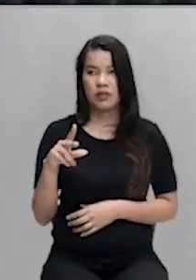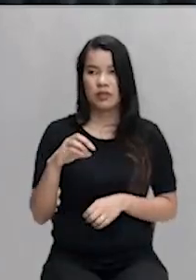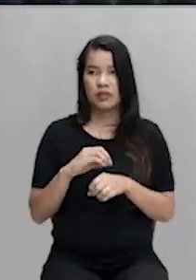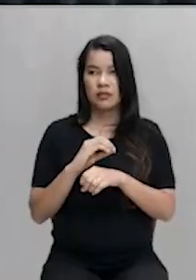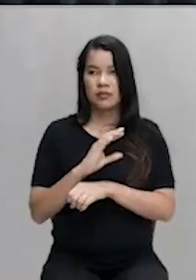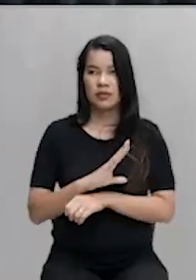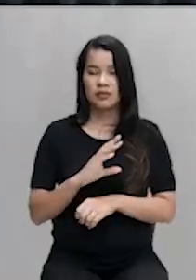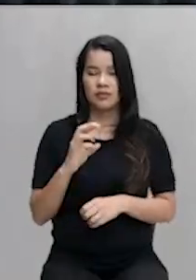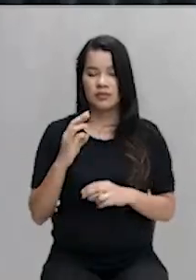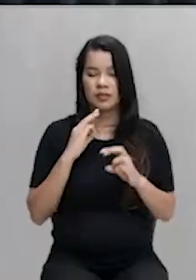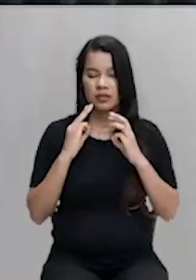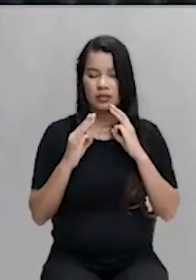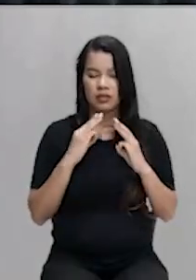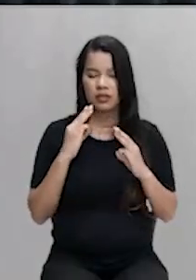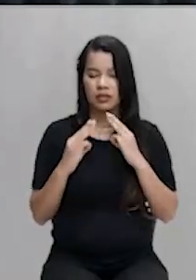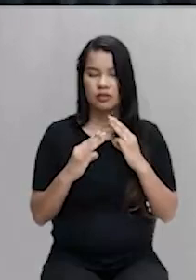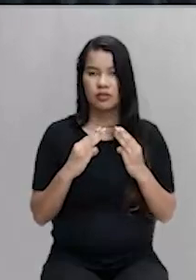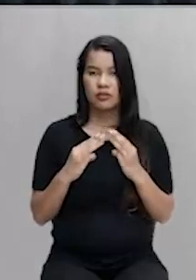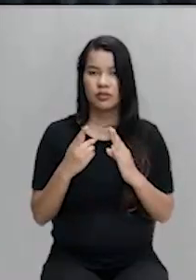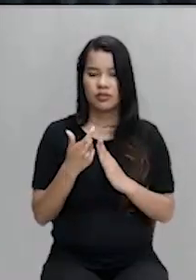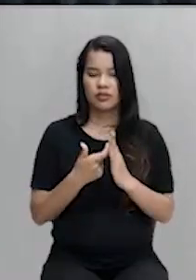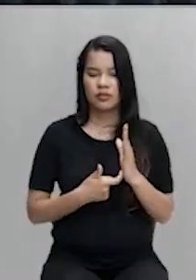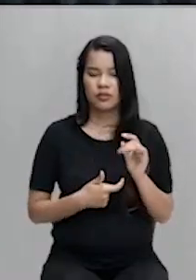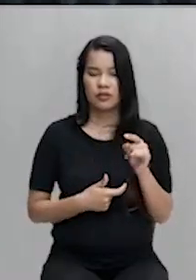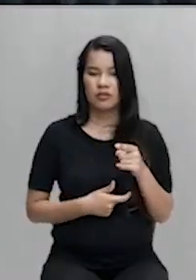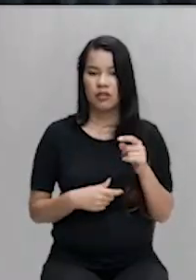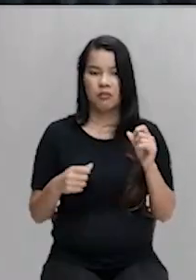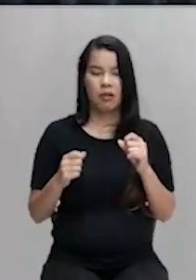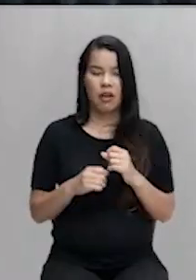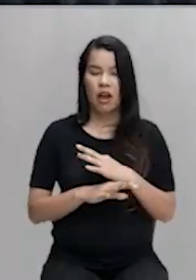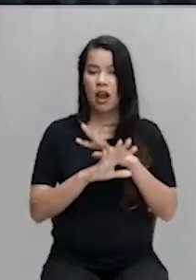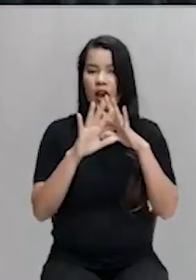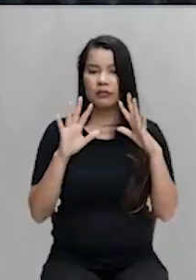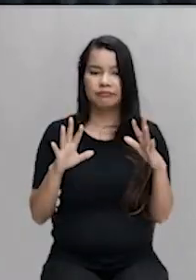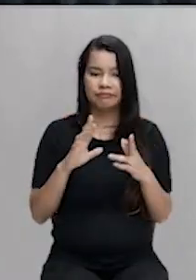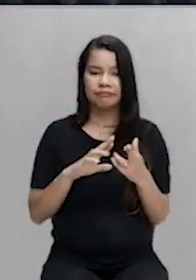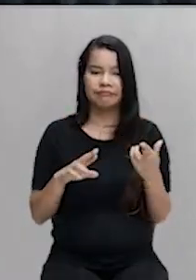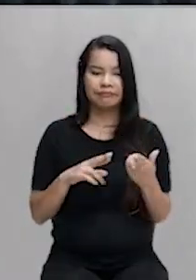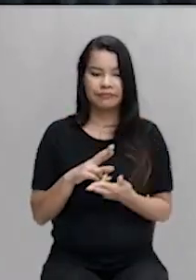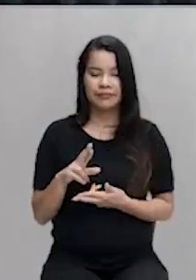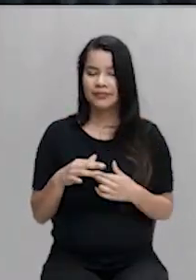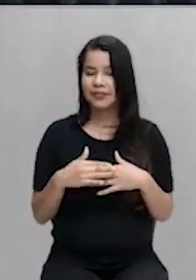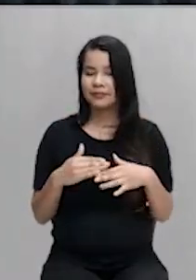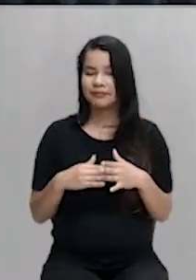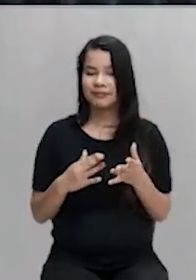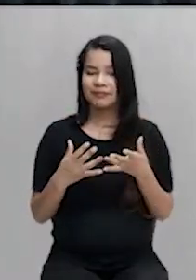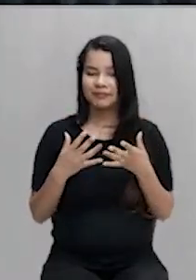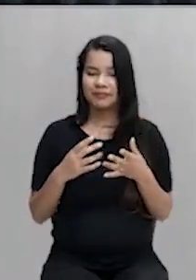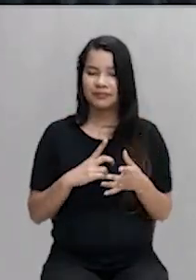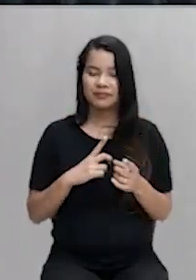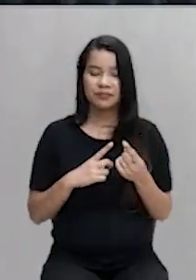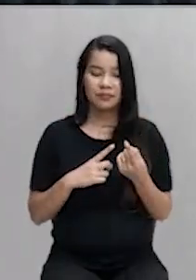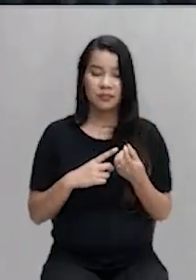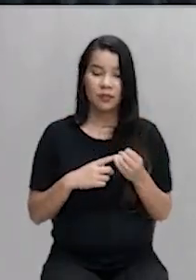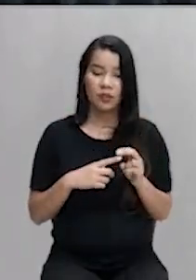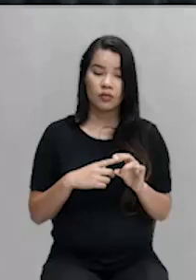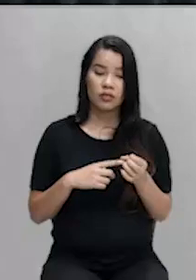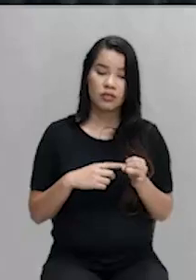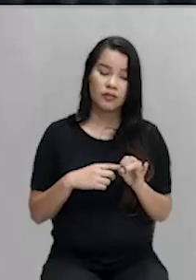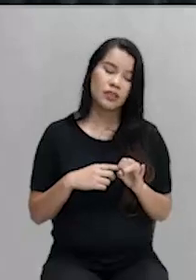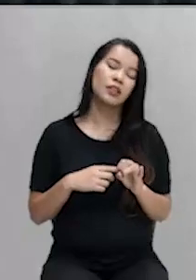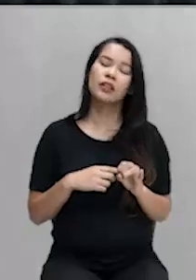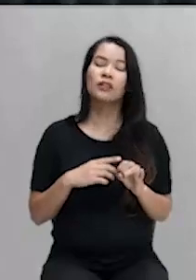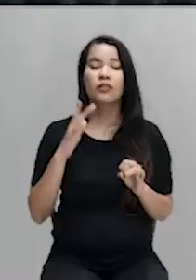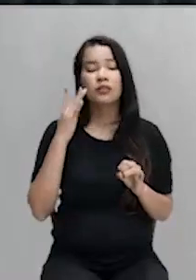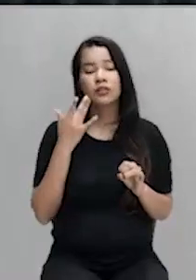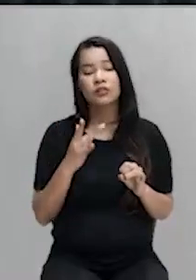mensagens curtas, mensagens de texto. Aquilo foi uma revolução. Todo mundo queria ter um Bip, porque era muito legal. Ou se vocês também